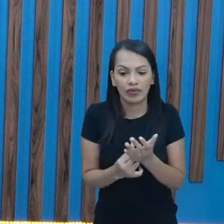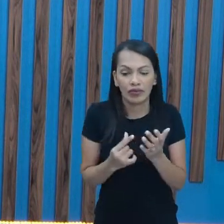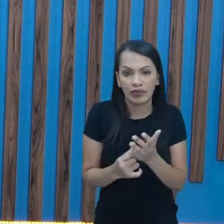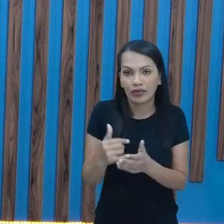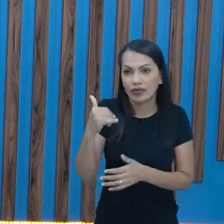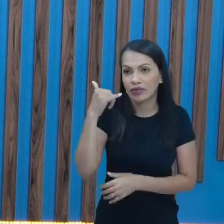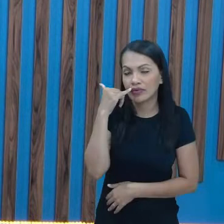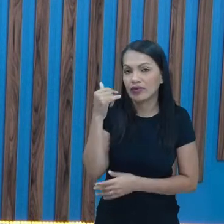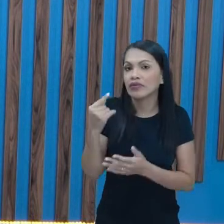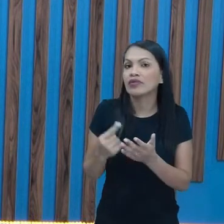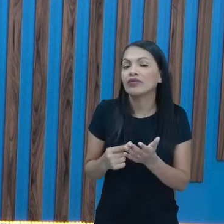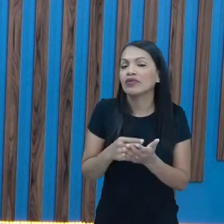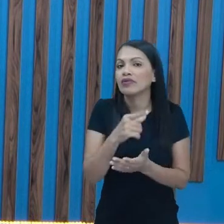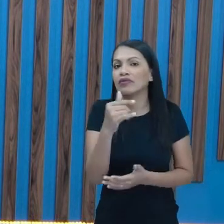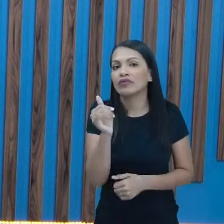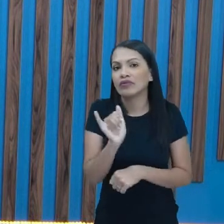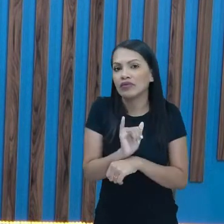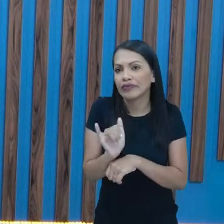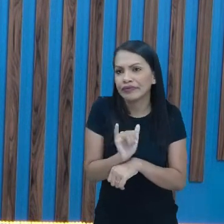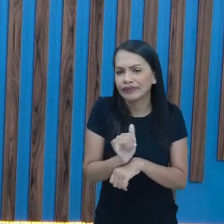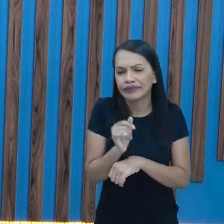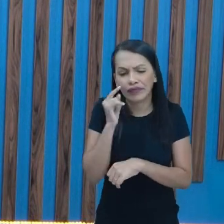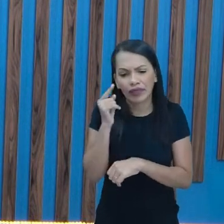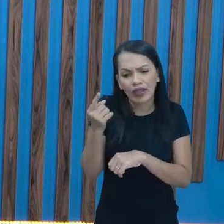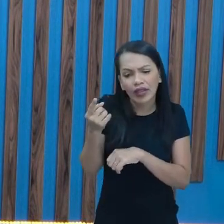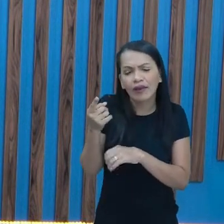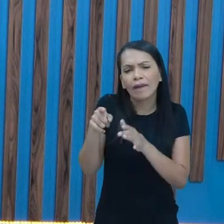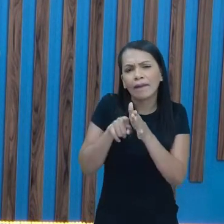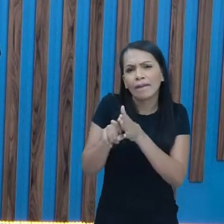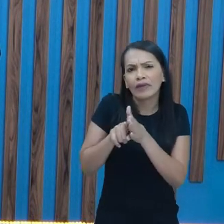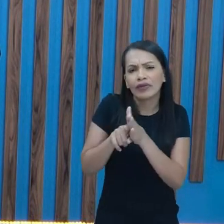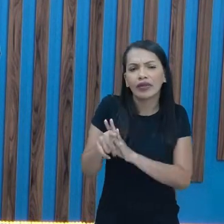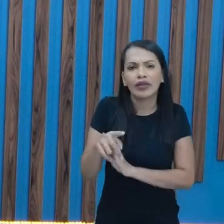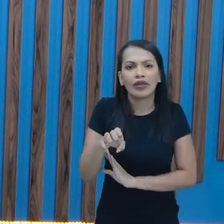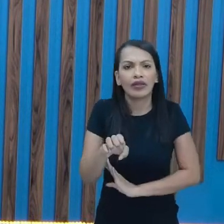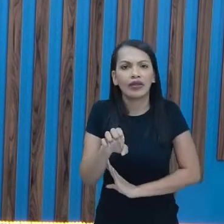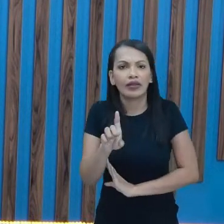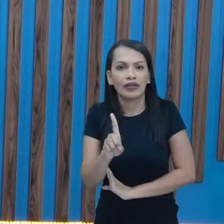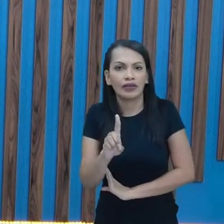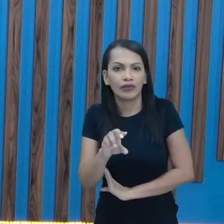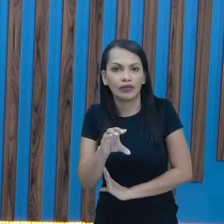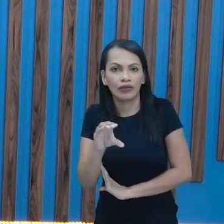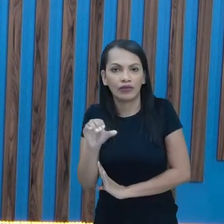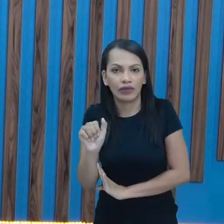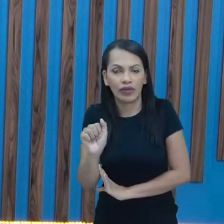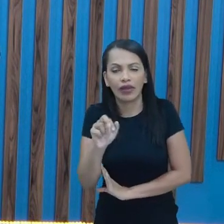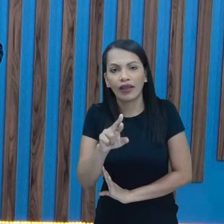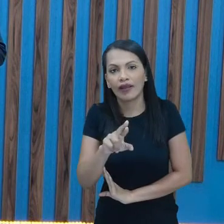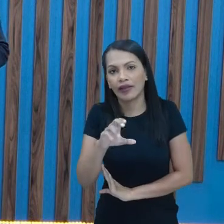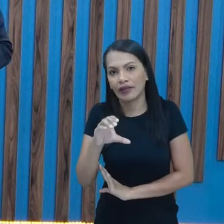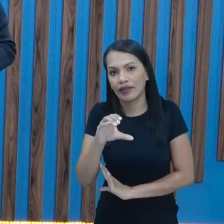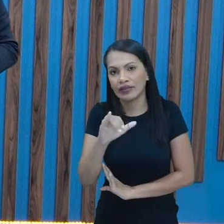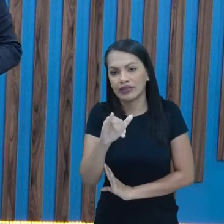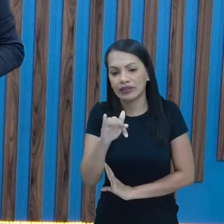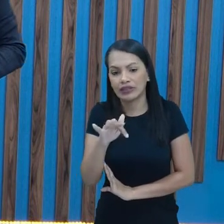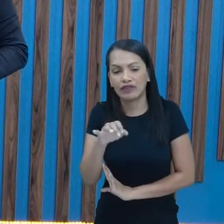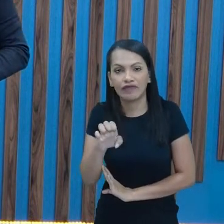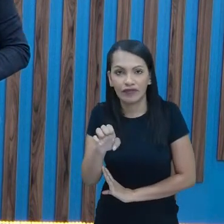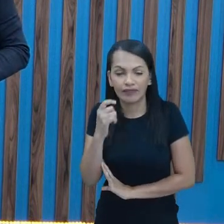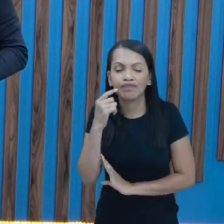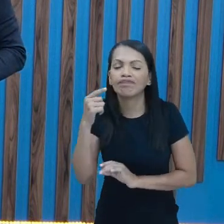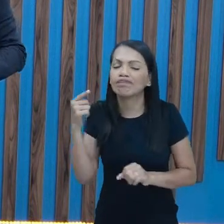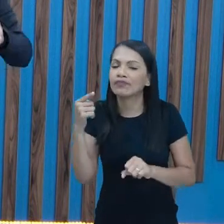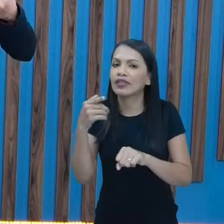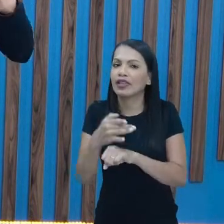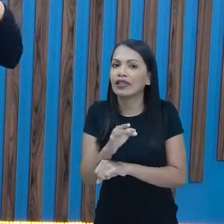celular. No YouTube você coloca lá na lupa Educa Recife, é o canal da prefeitura. Entra no Educa Recife. E